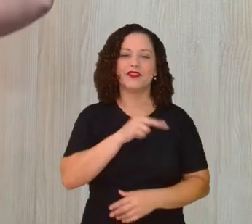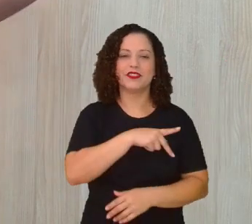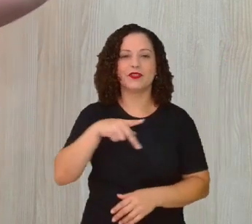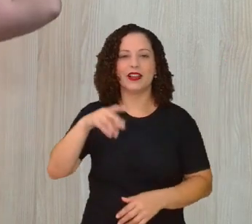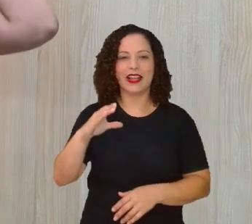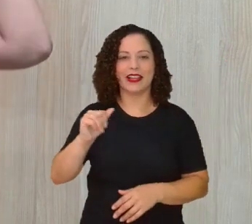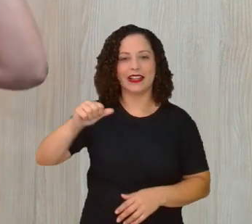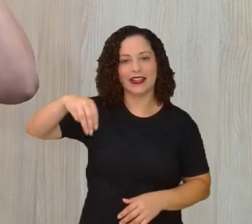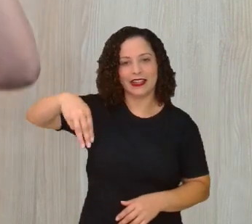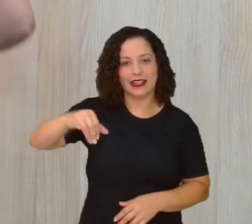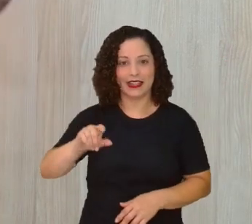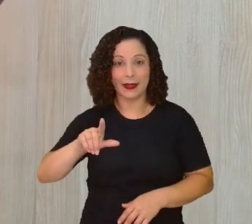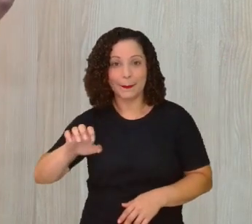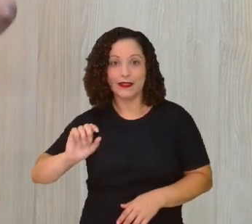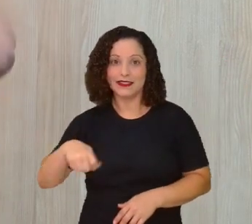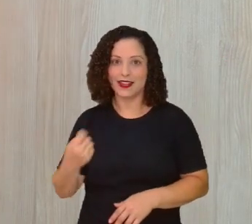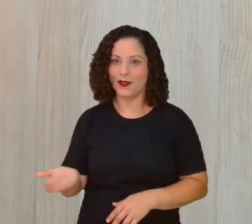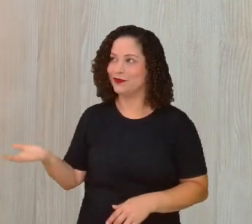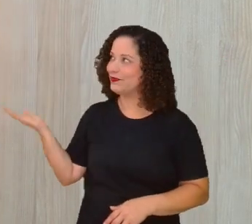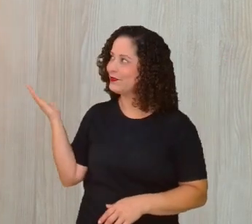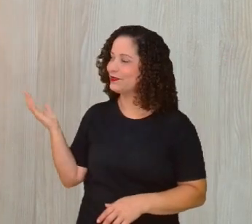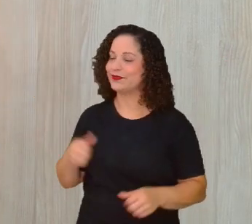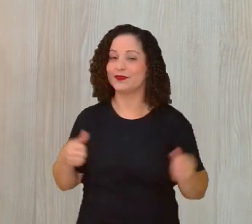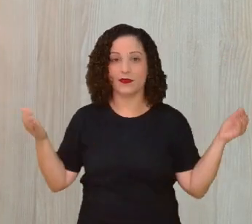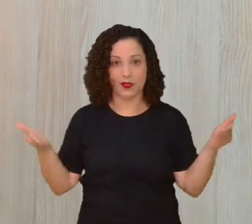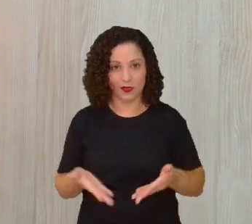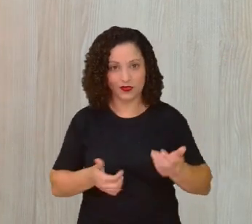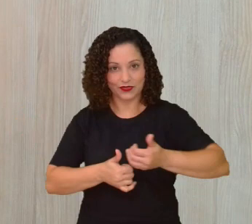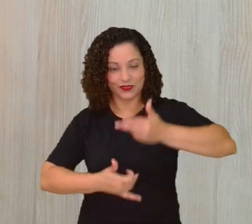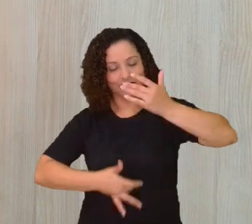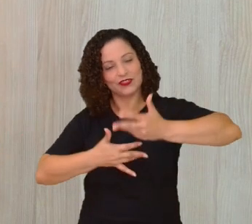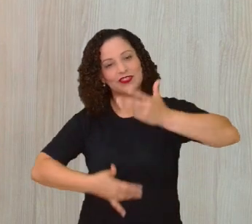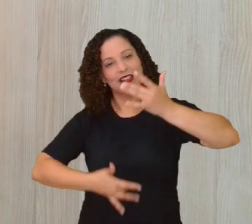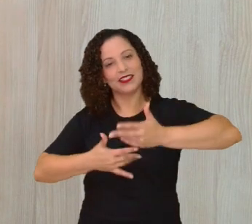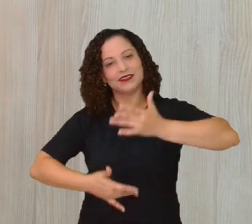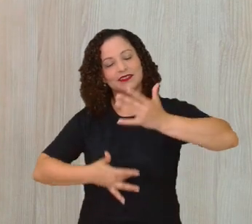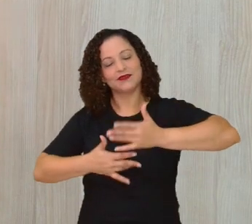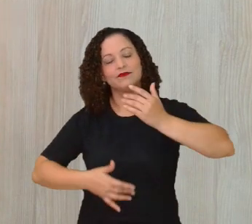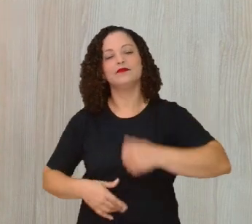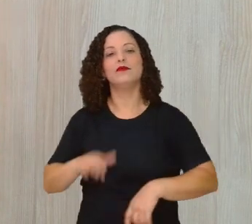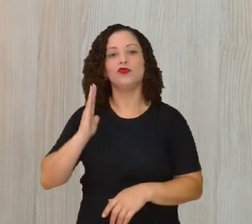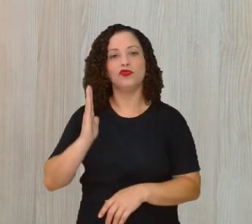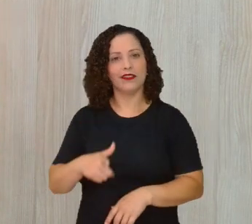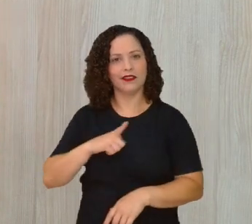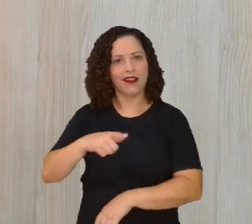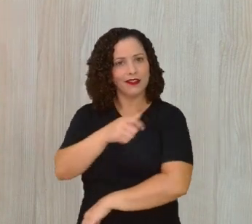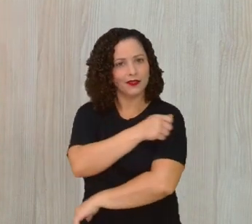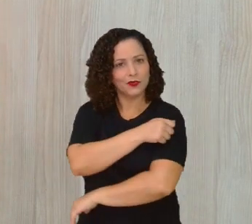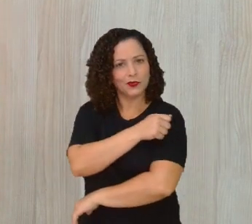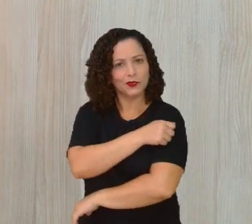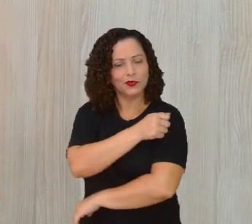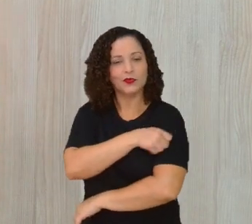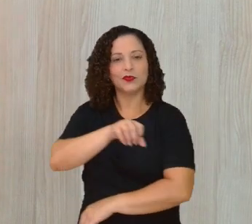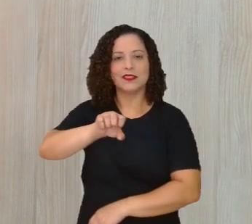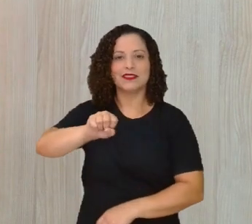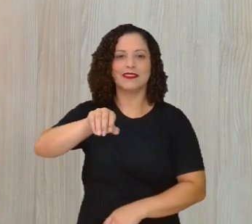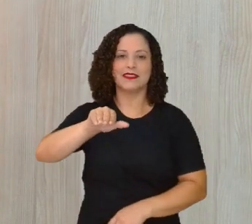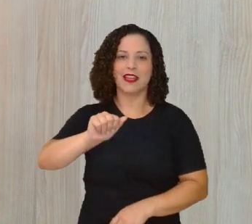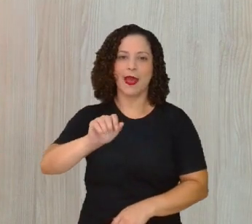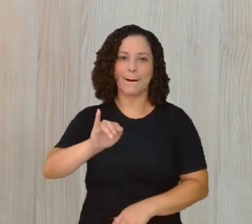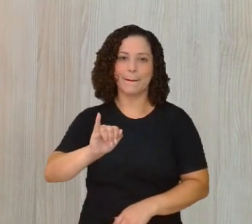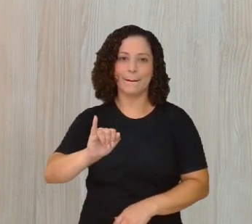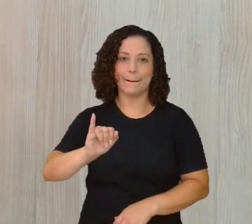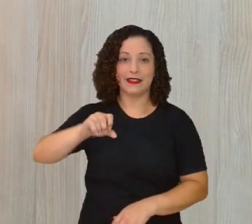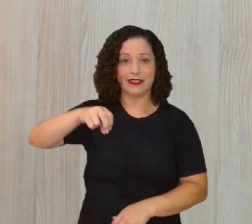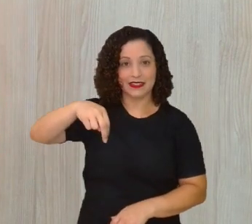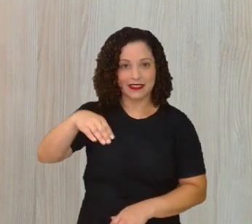meu sinal. E hoje estou aqui no chat. Sabino já falou aqui comigo, o professor Adriano, então pelo menos